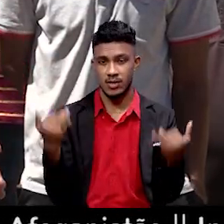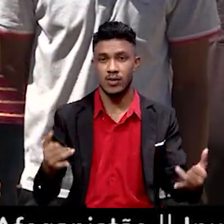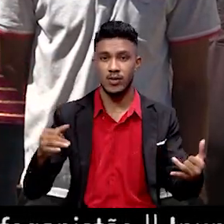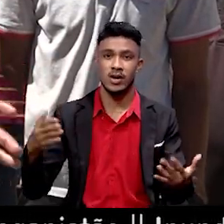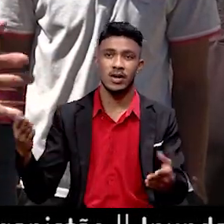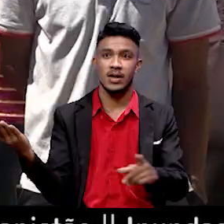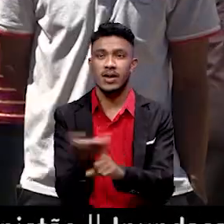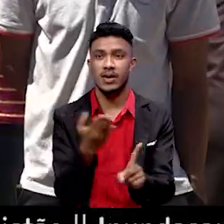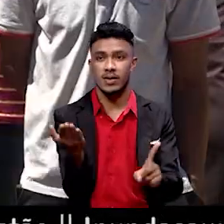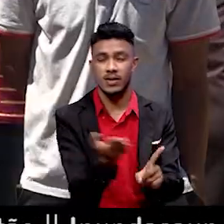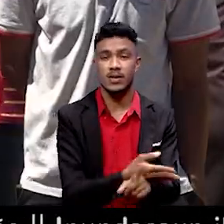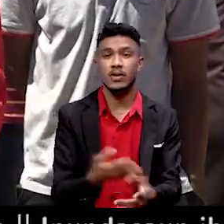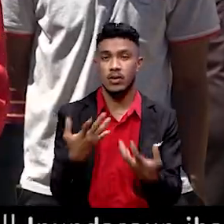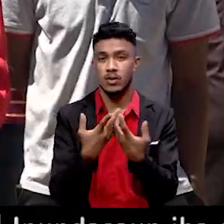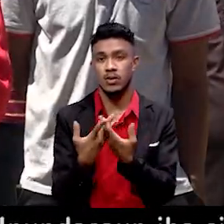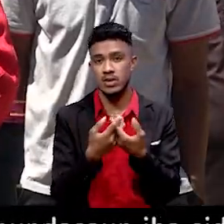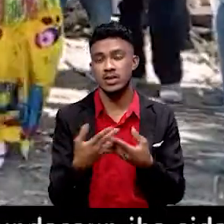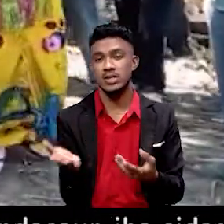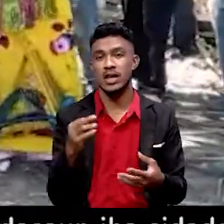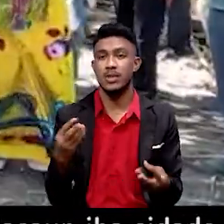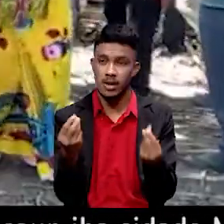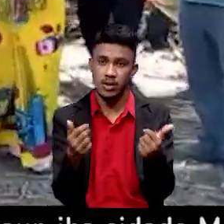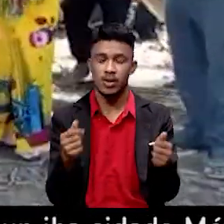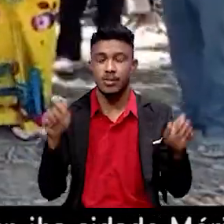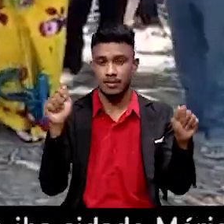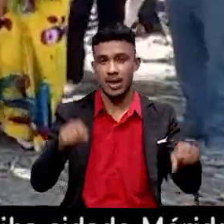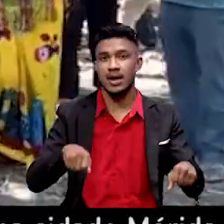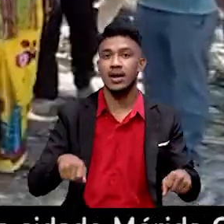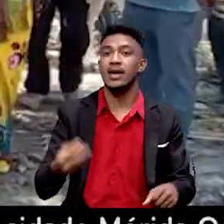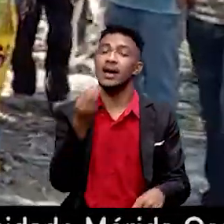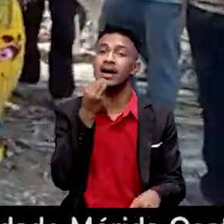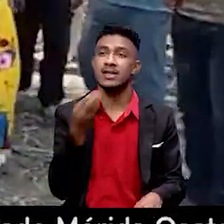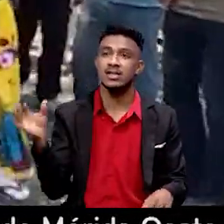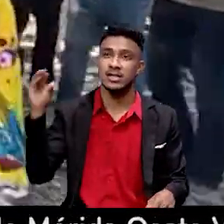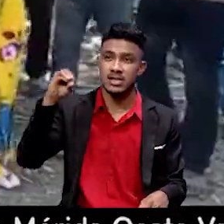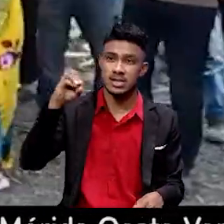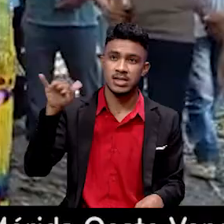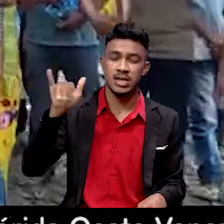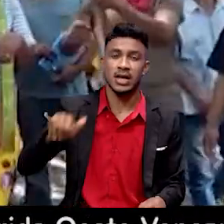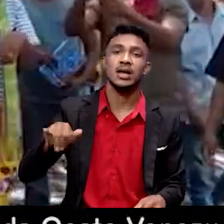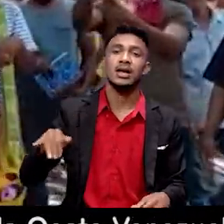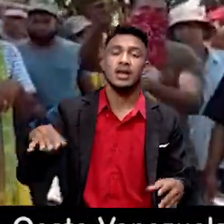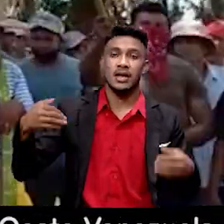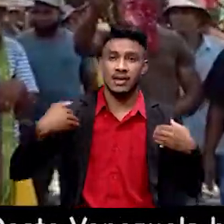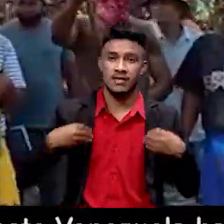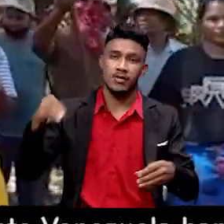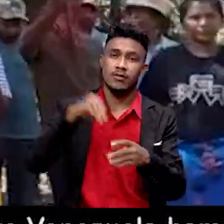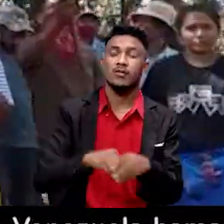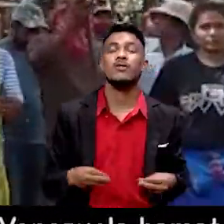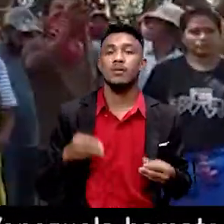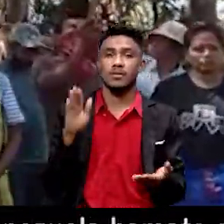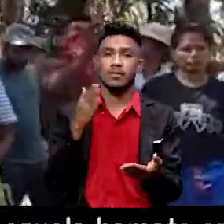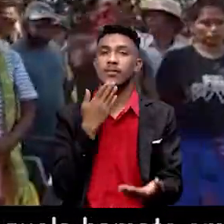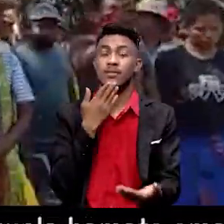sira. E du sirne bele dodok pala bele aha sira ne bita korai railara bele for resultado.